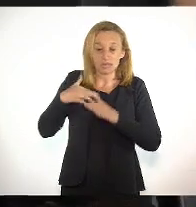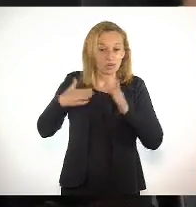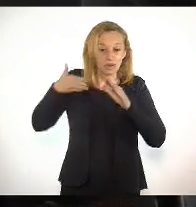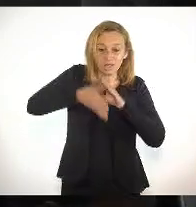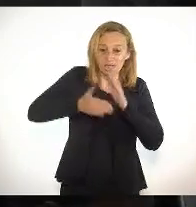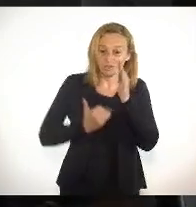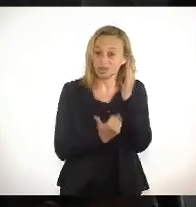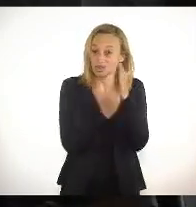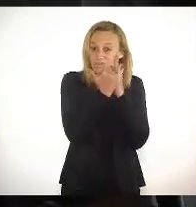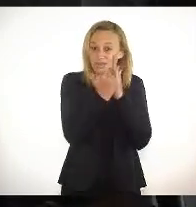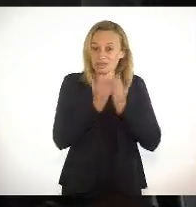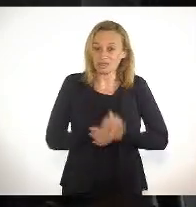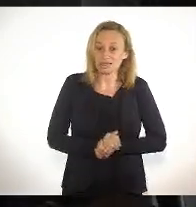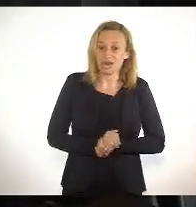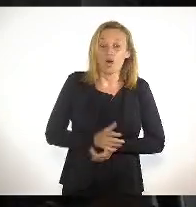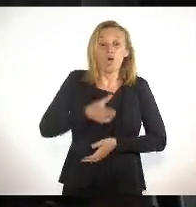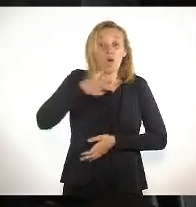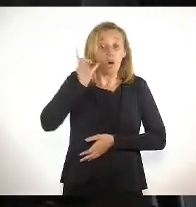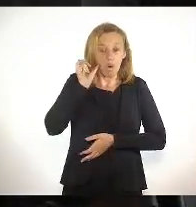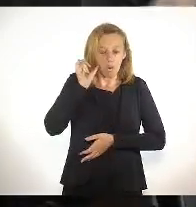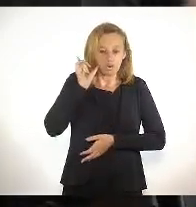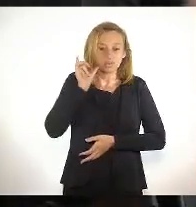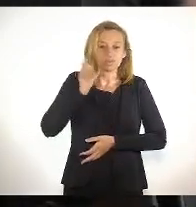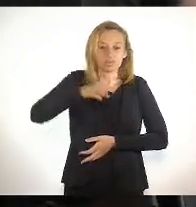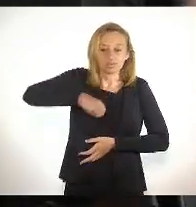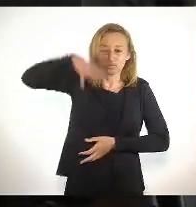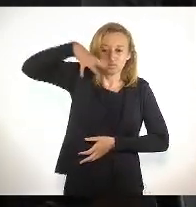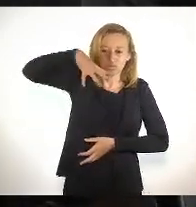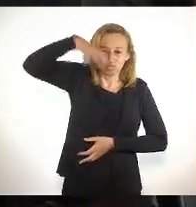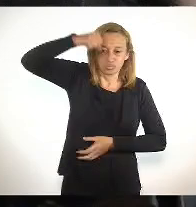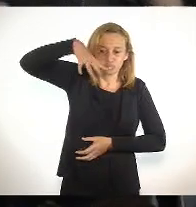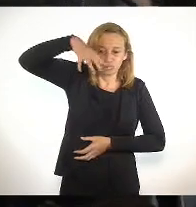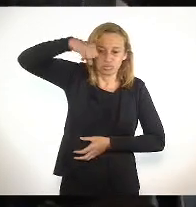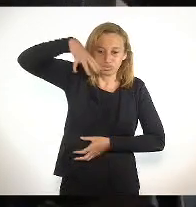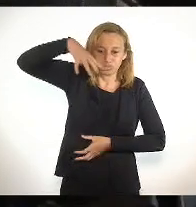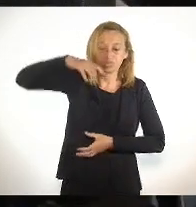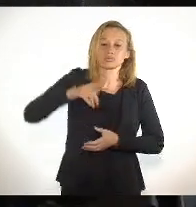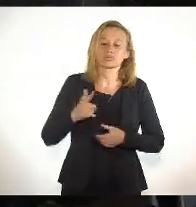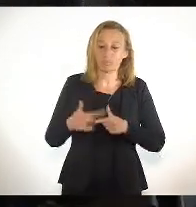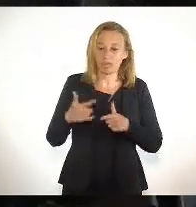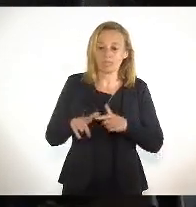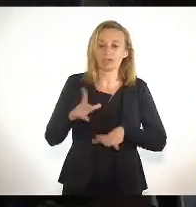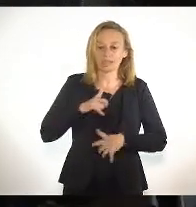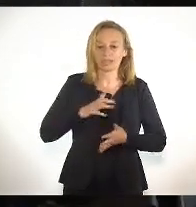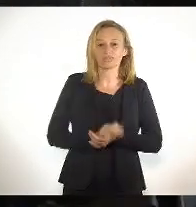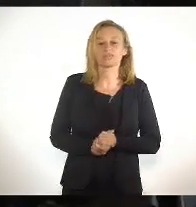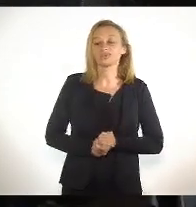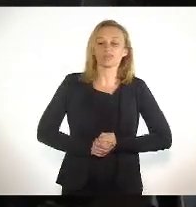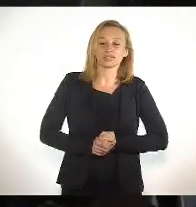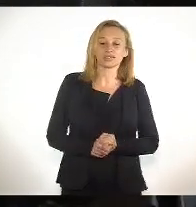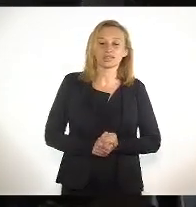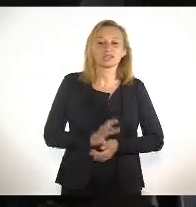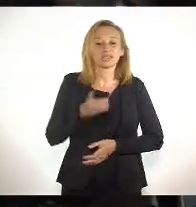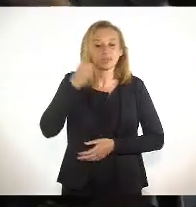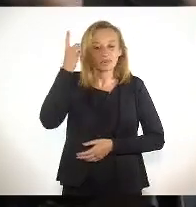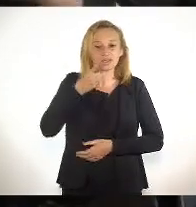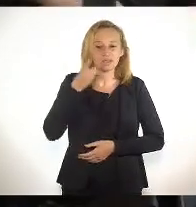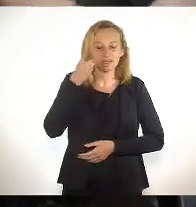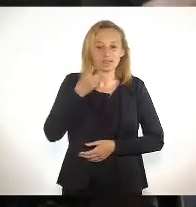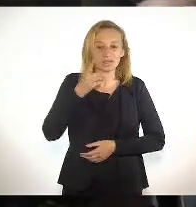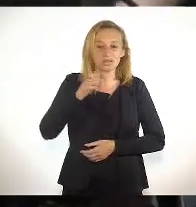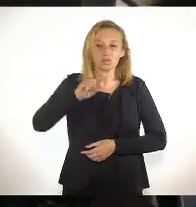no dia, ficamos a passão de meia-noite aí, o pessoal lá no prédio novo. Deputado Alexandre, a gente espera que seja no próximo